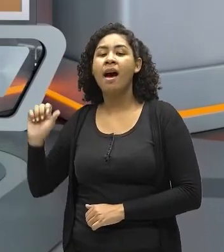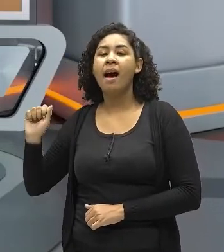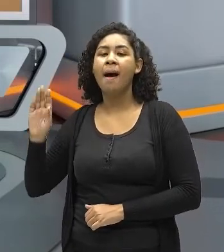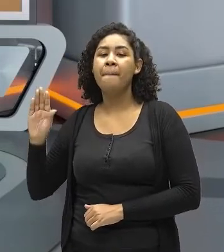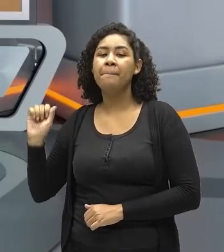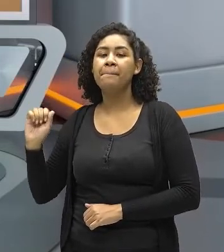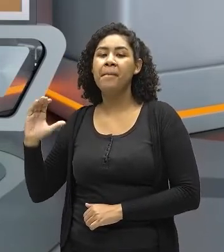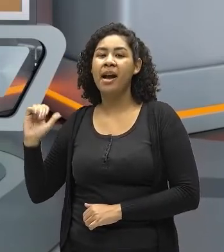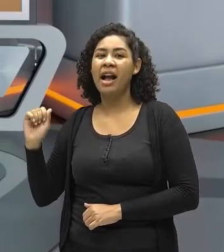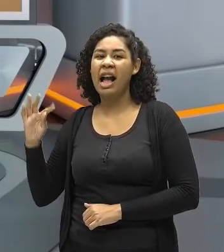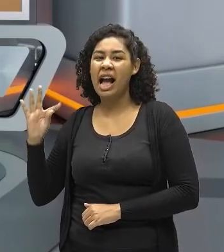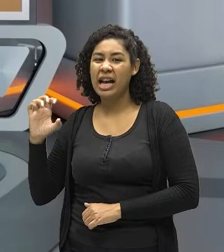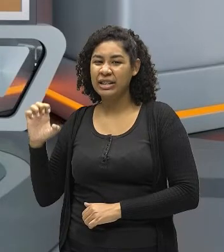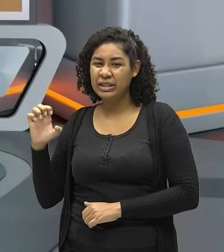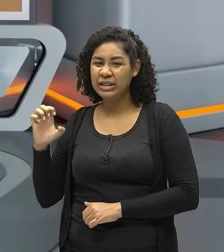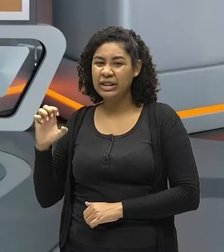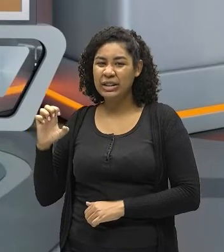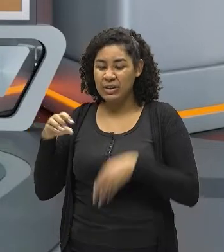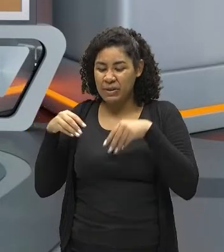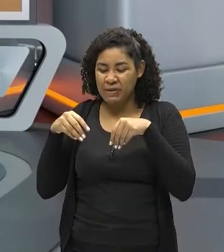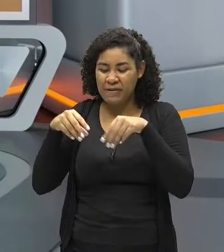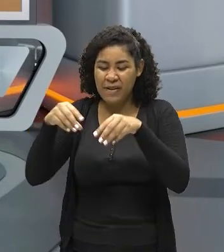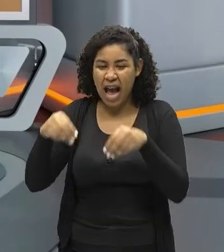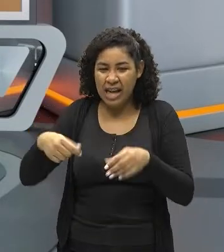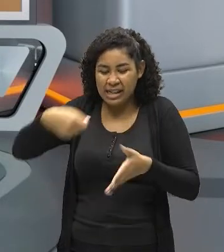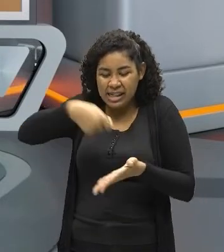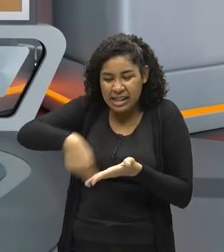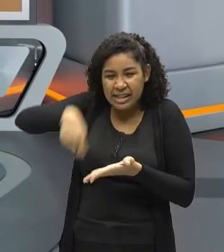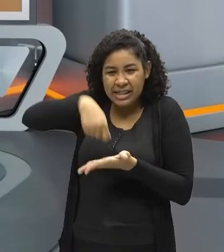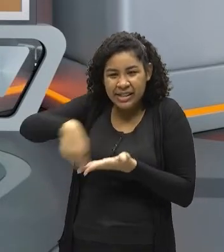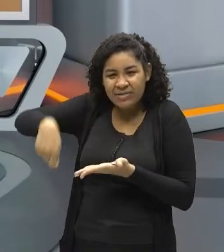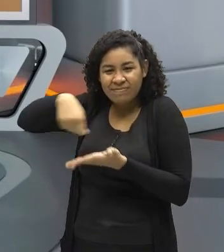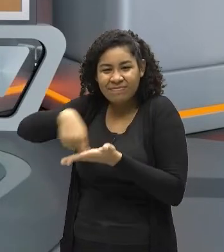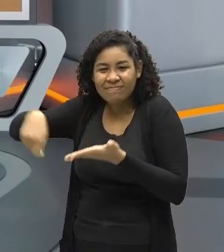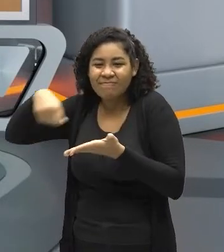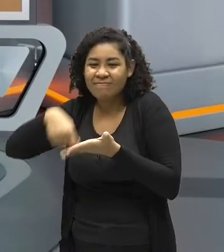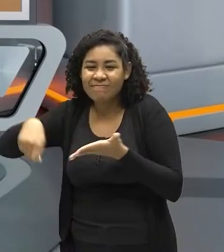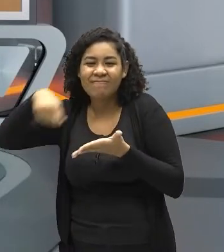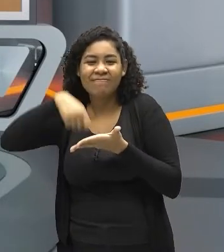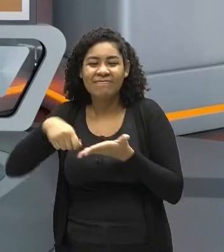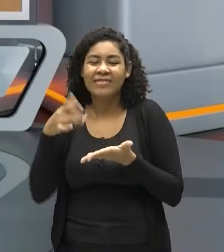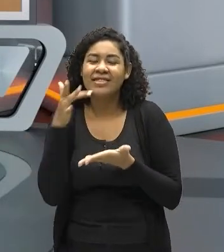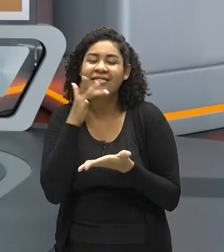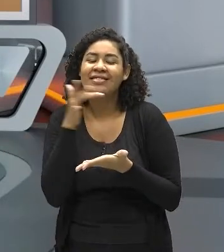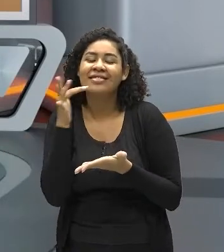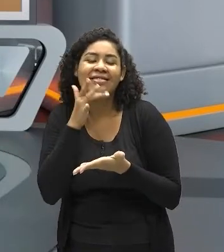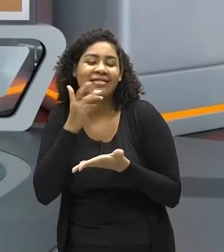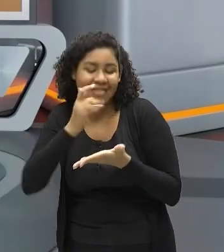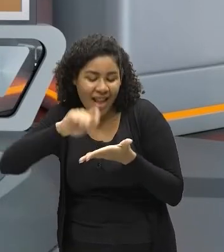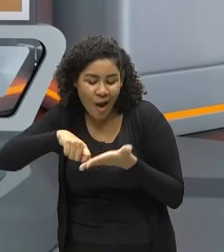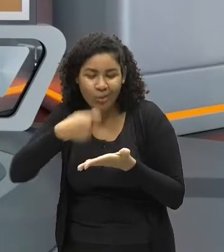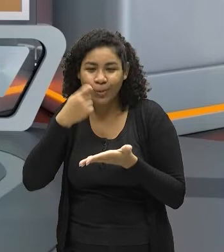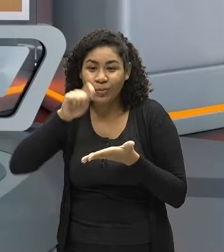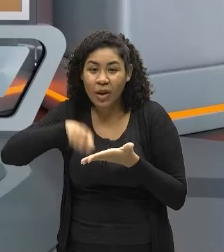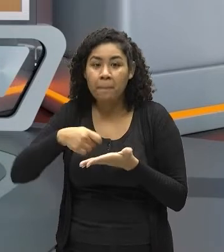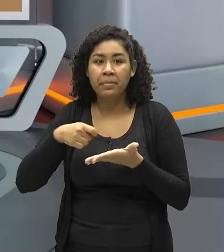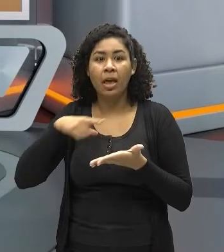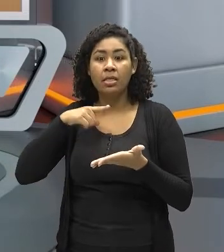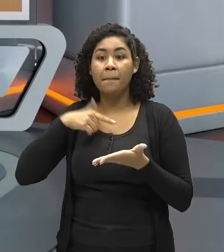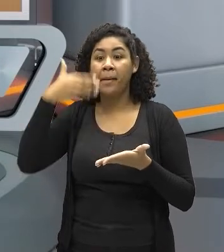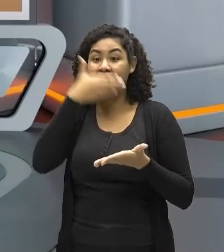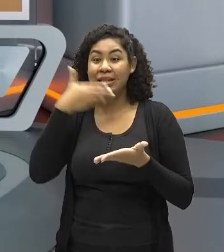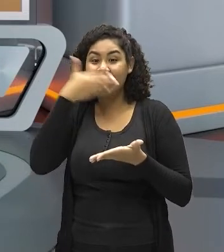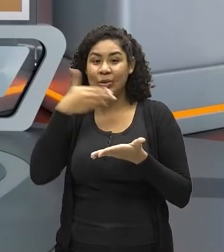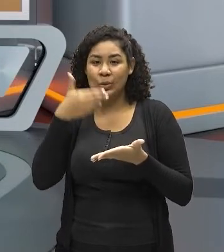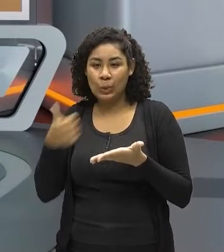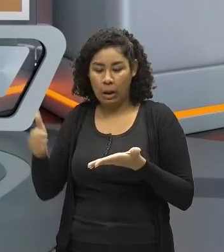com farinha? Aqui, muita gente levantou o braço aqui. E às vezes dá põe o açúcar. Aí você vai